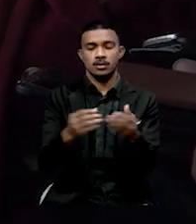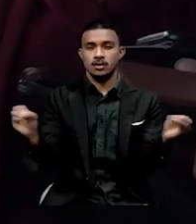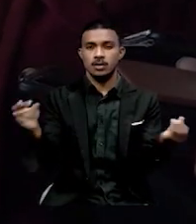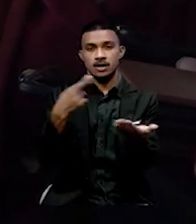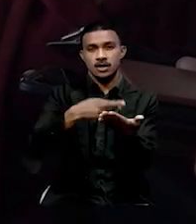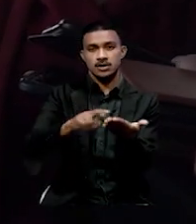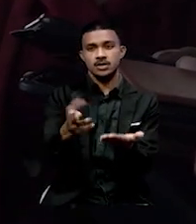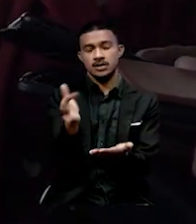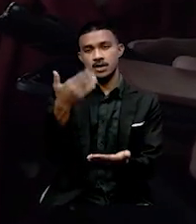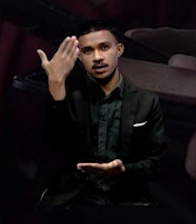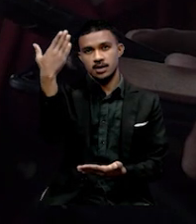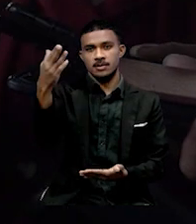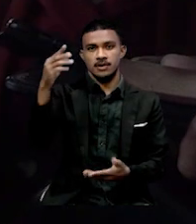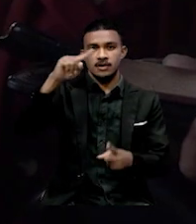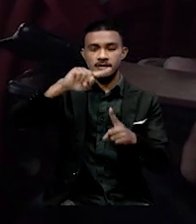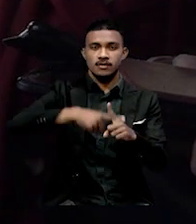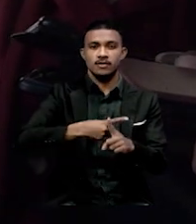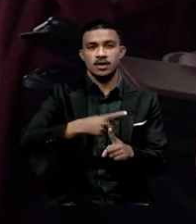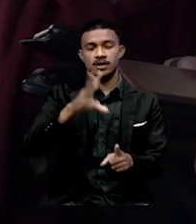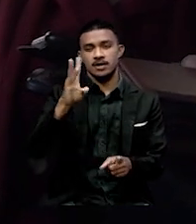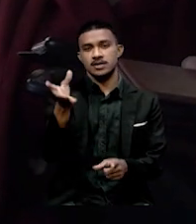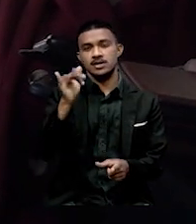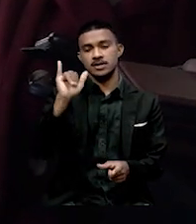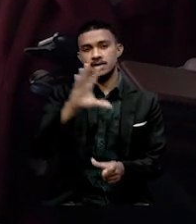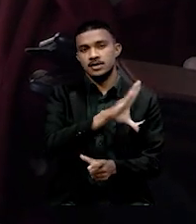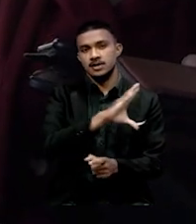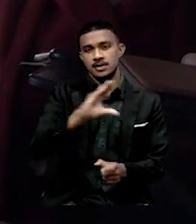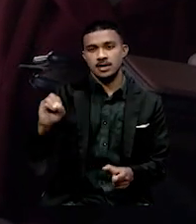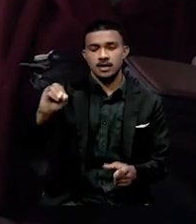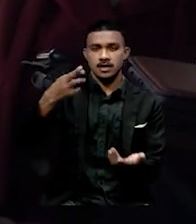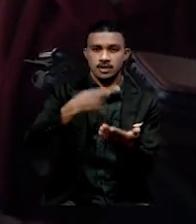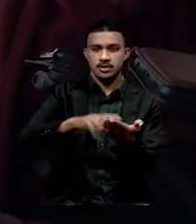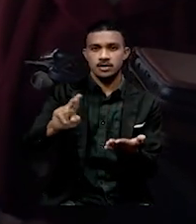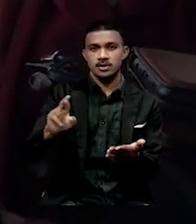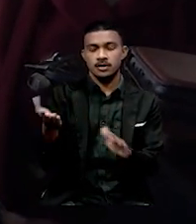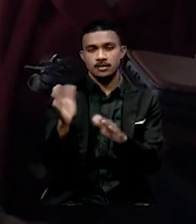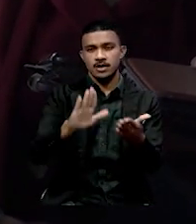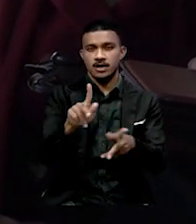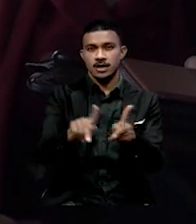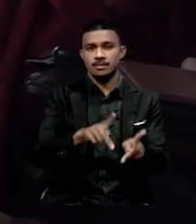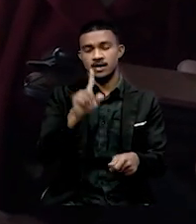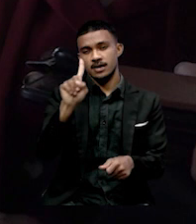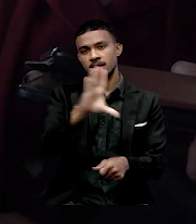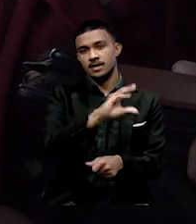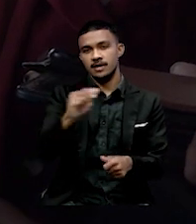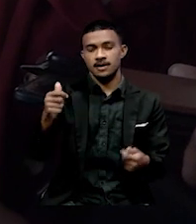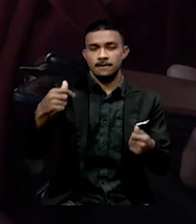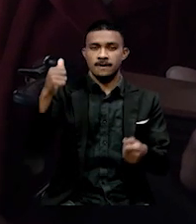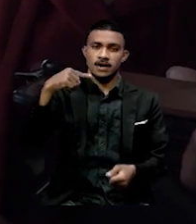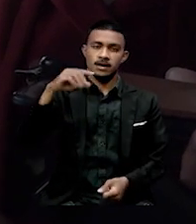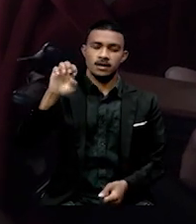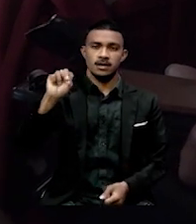se ela não vai falar nem de serviço, Mateo. Depois vai no bar quando lá os é mais da agência ida na BM que